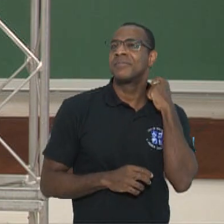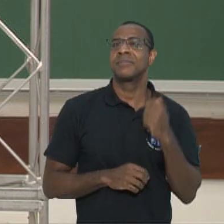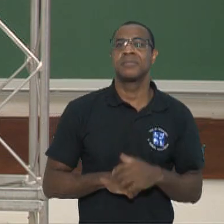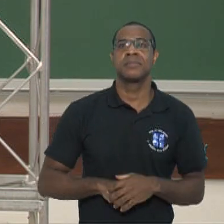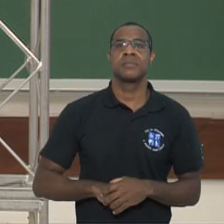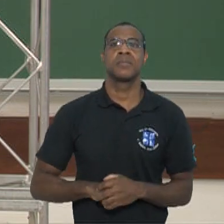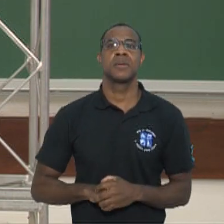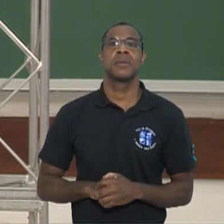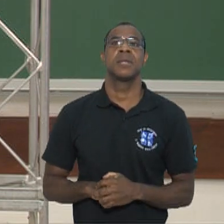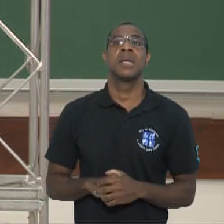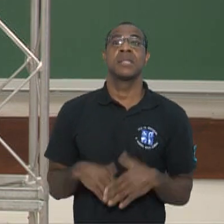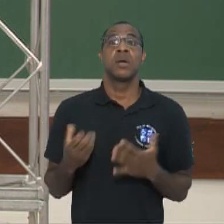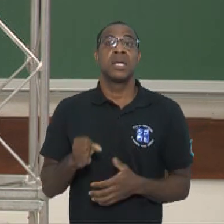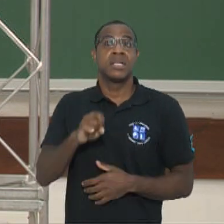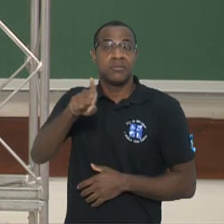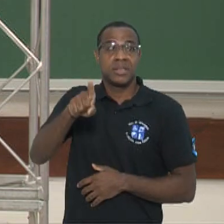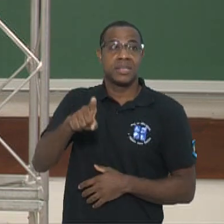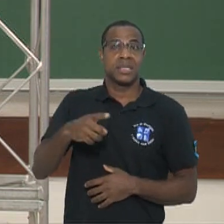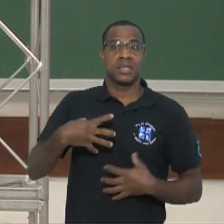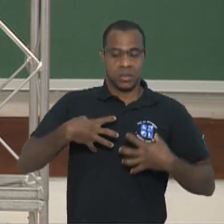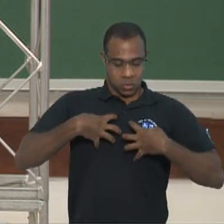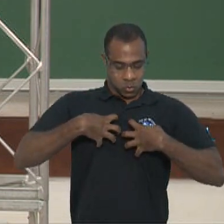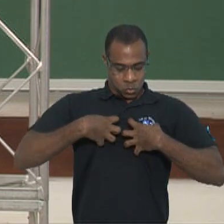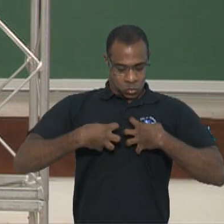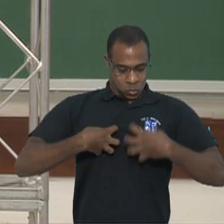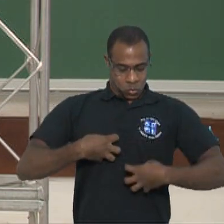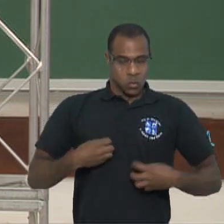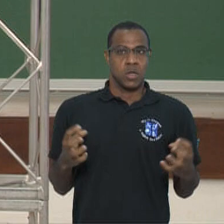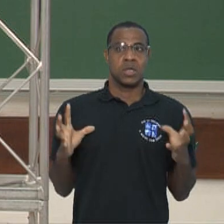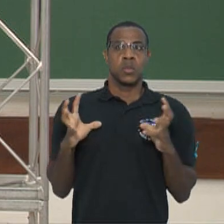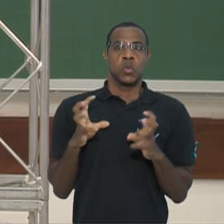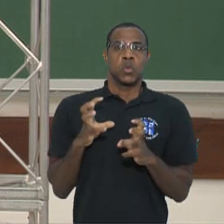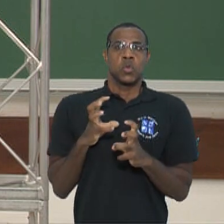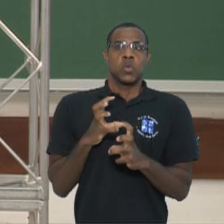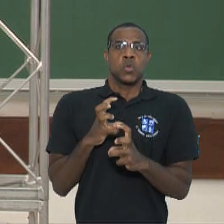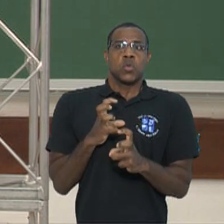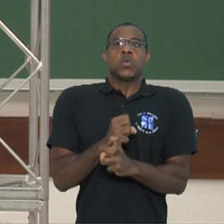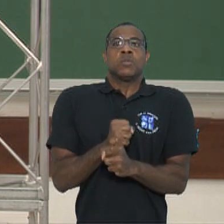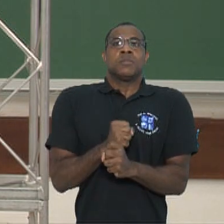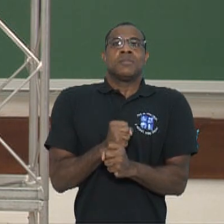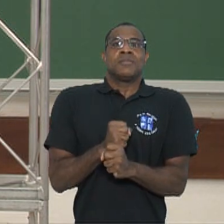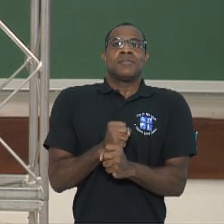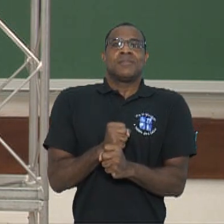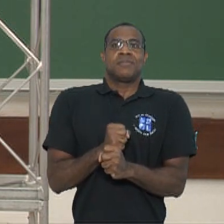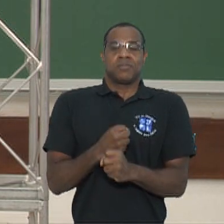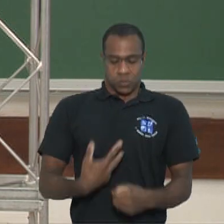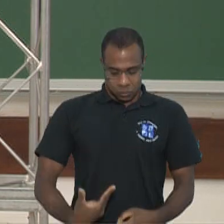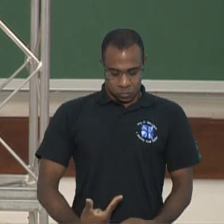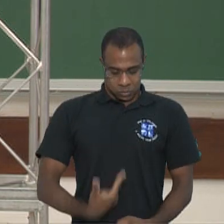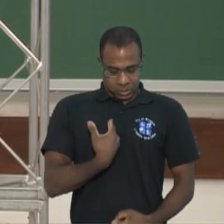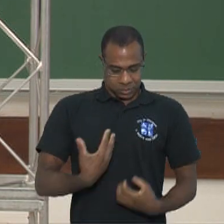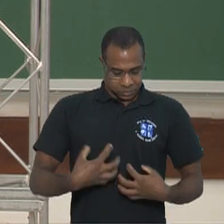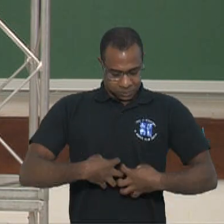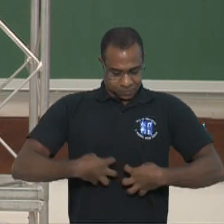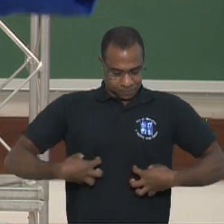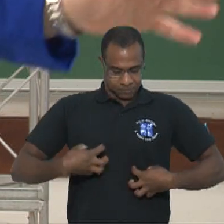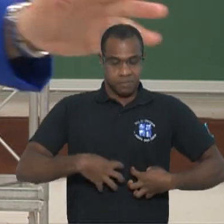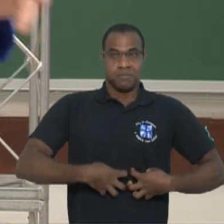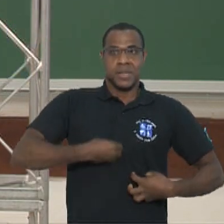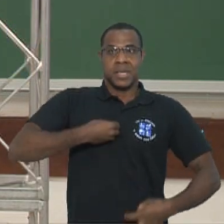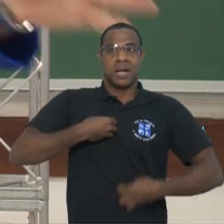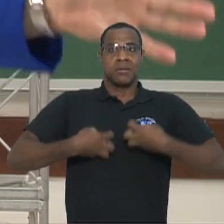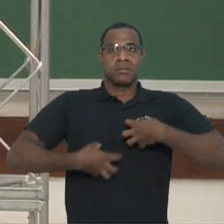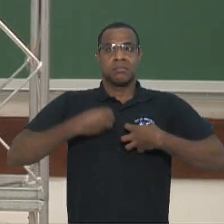quando morremos. Se você desidratar todo o corpo, como eles faziam, encobertavam com esse produto chamado natrão, uns 3